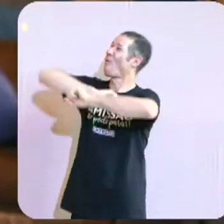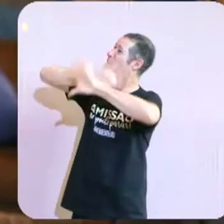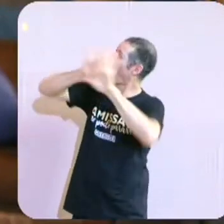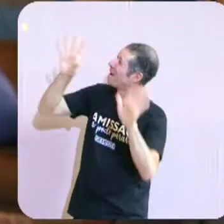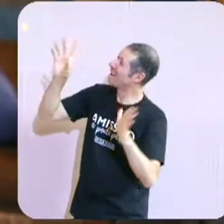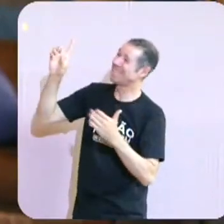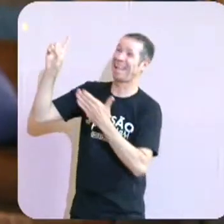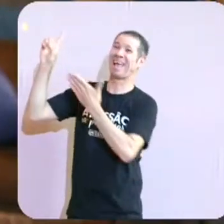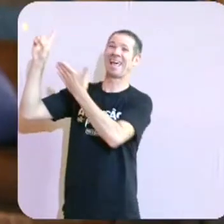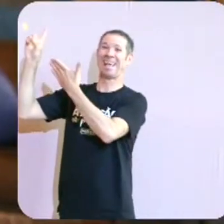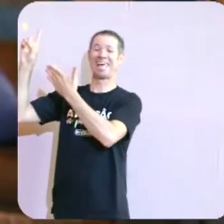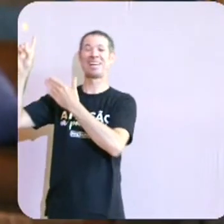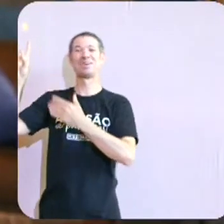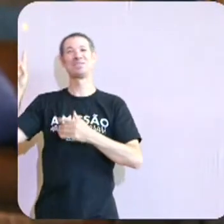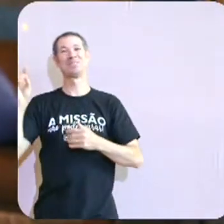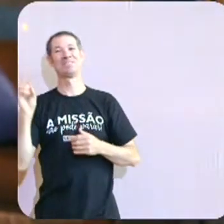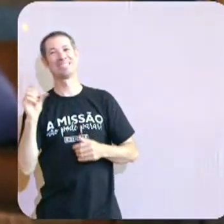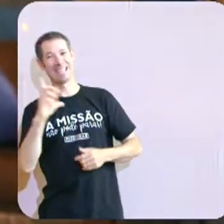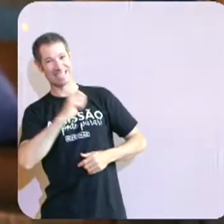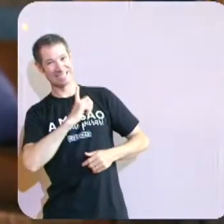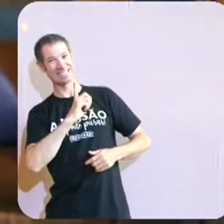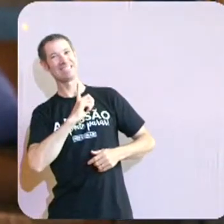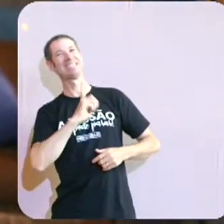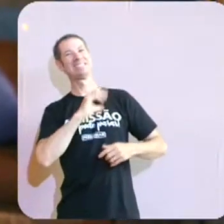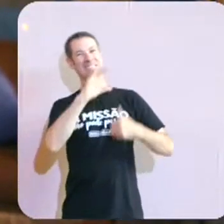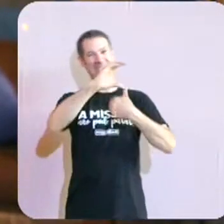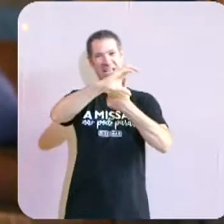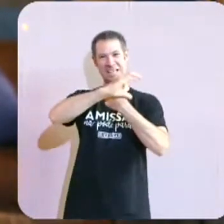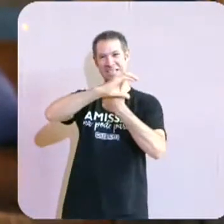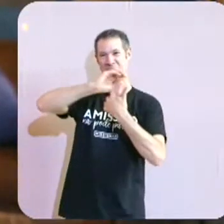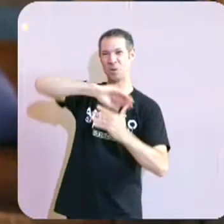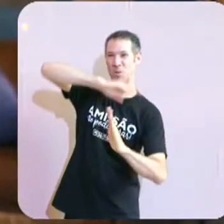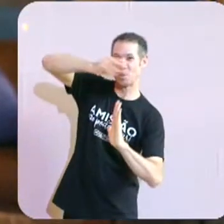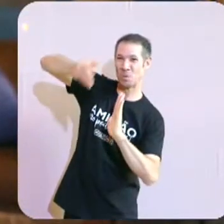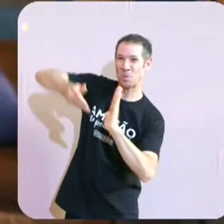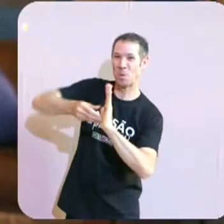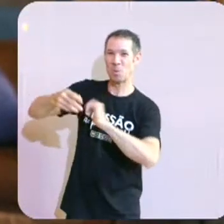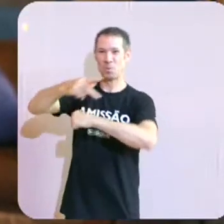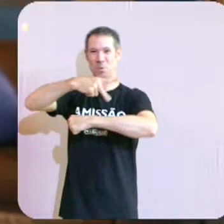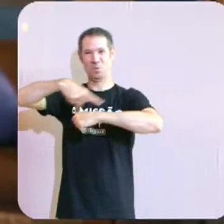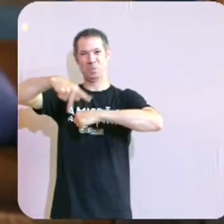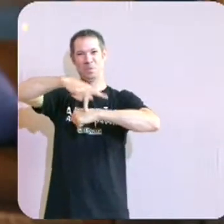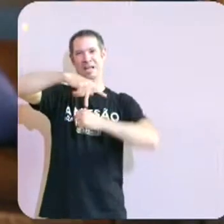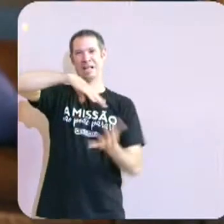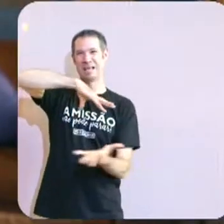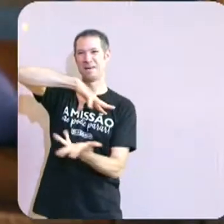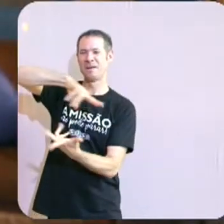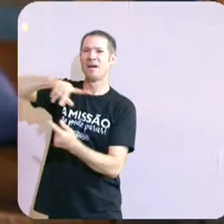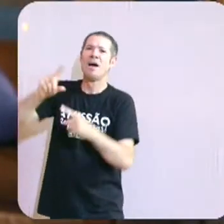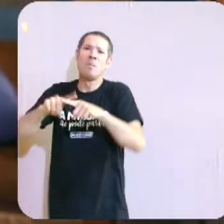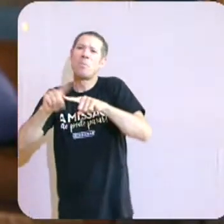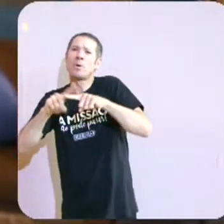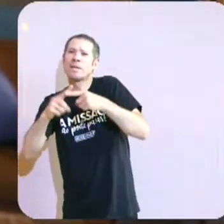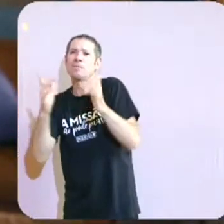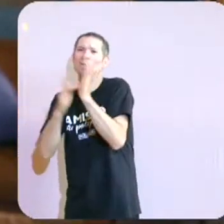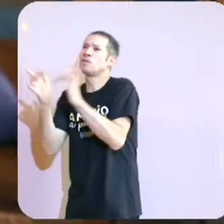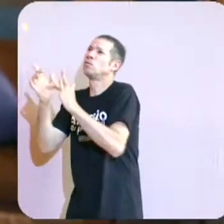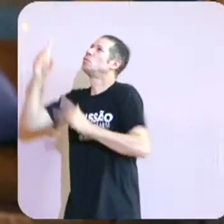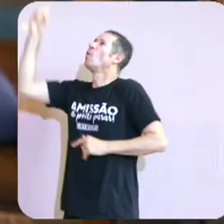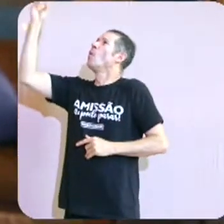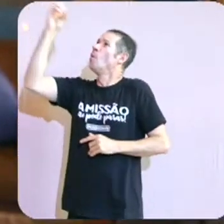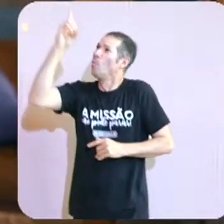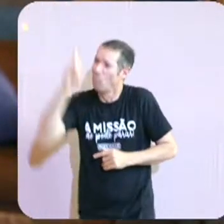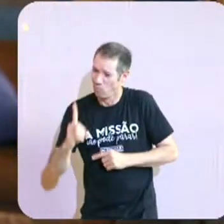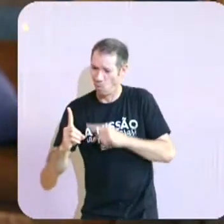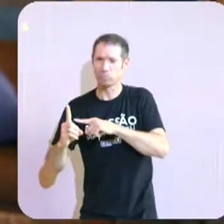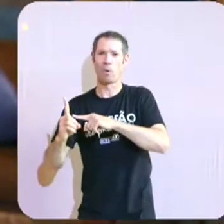Deus! Sim, já existem cristãos em todos os países do mundo. Ah, mas por que Jesus não voltou ainda? Bom,